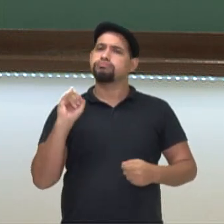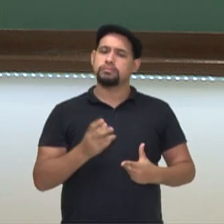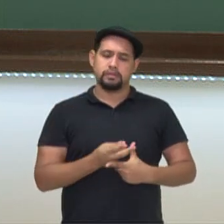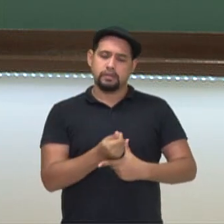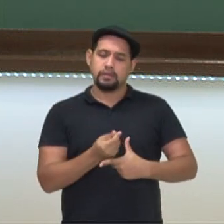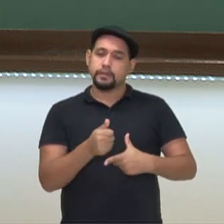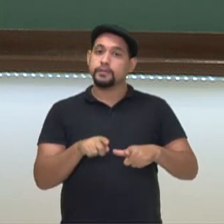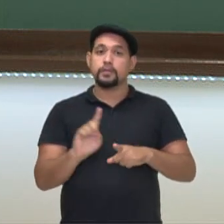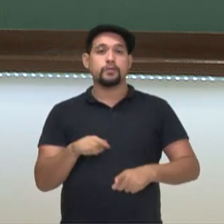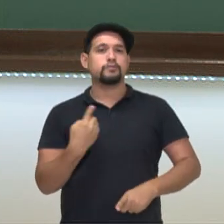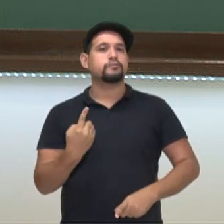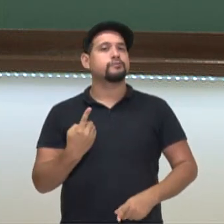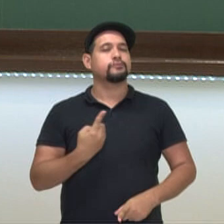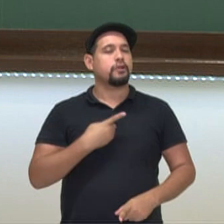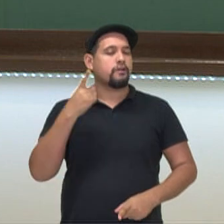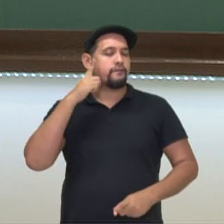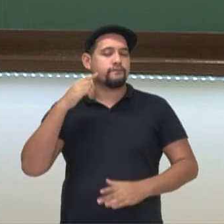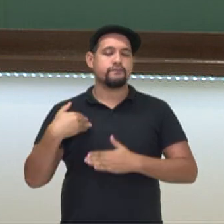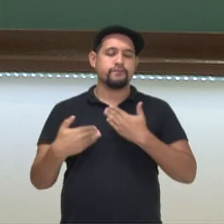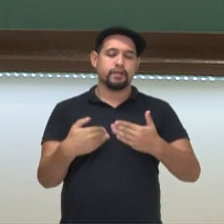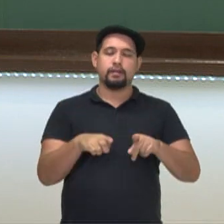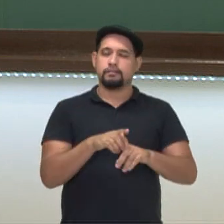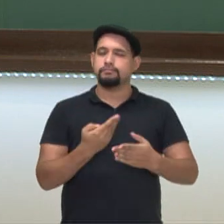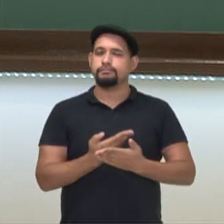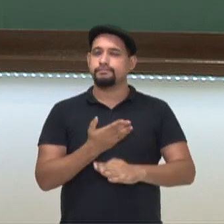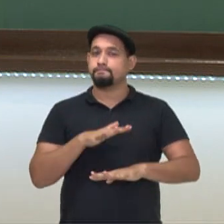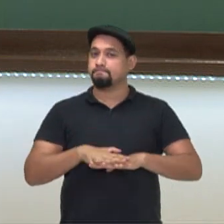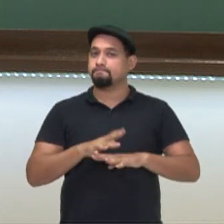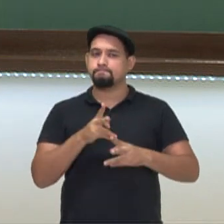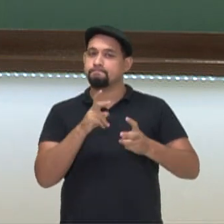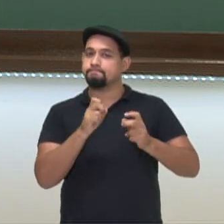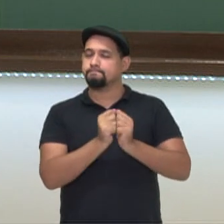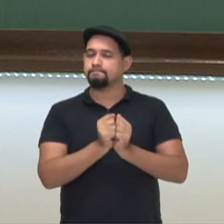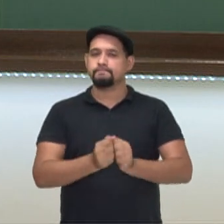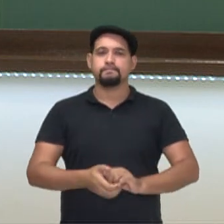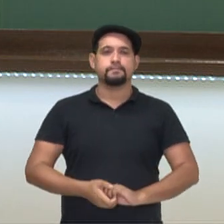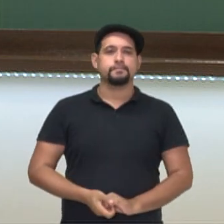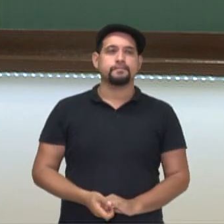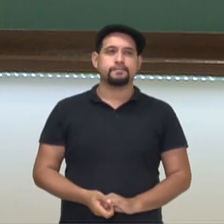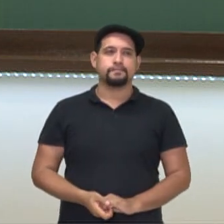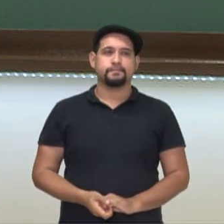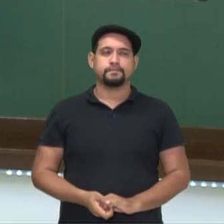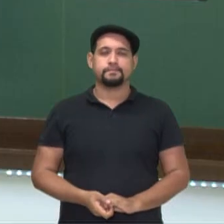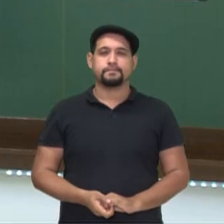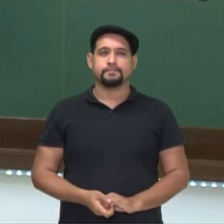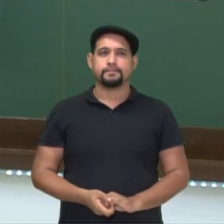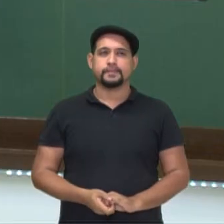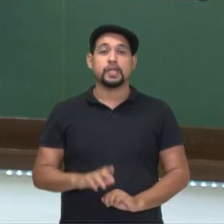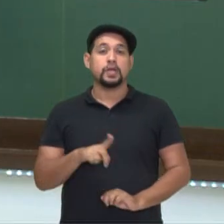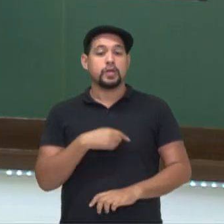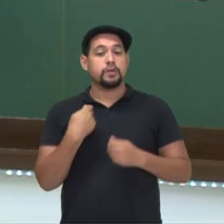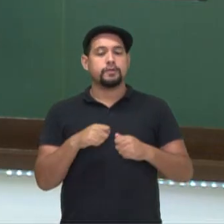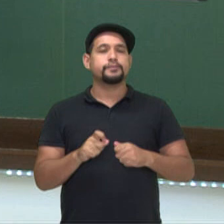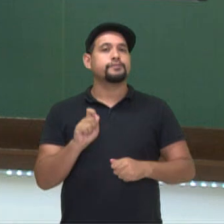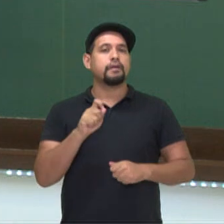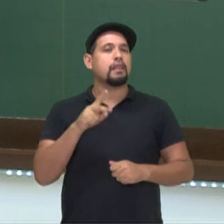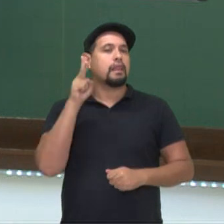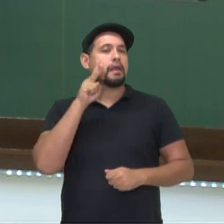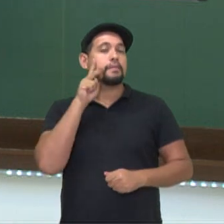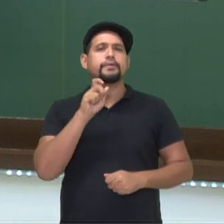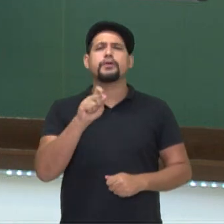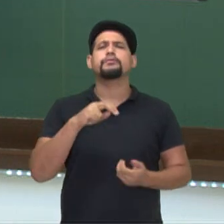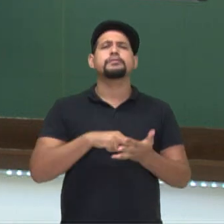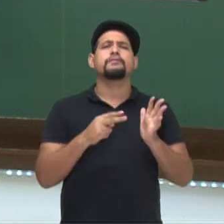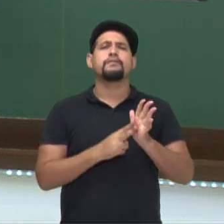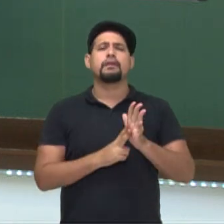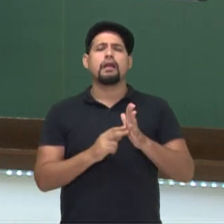algébrica no nosso cotidiano estudando matemática. Confere comigo. A gente precisa, antes de mais nada, lembrar o seguinte: o que